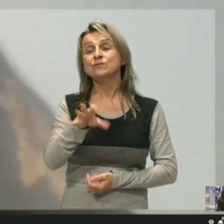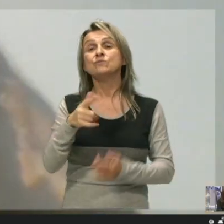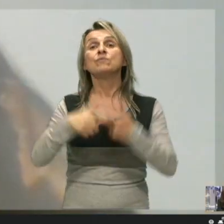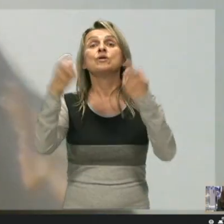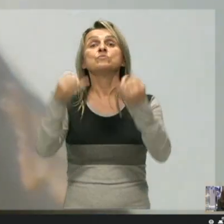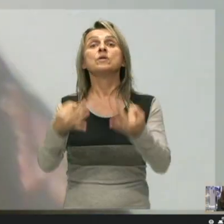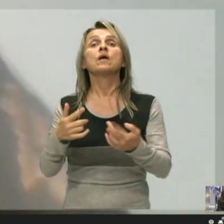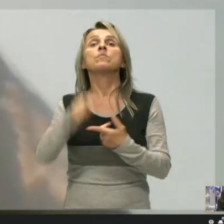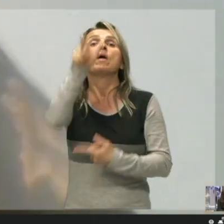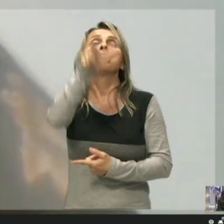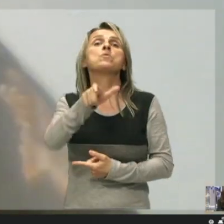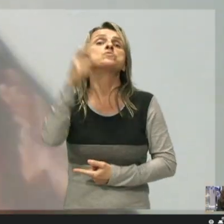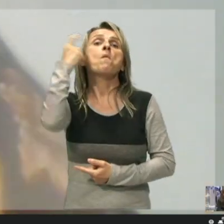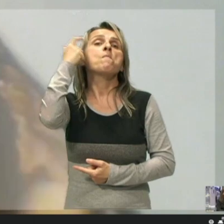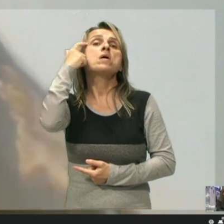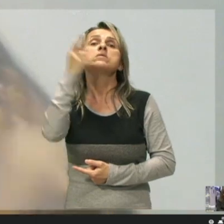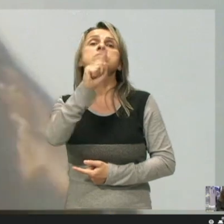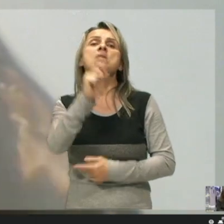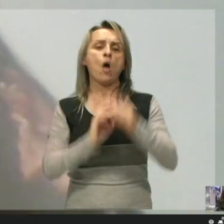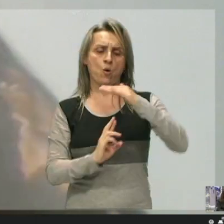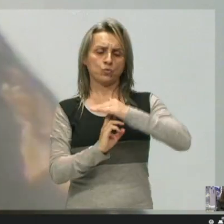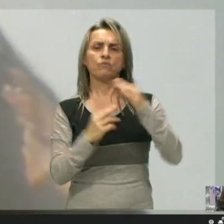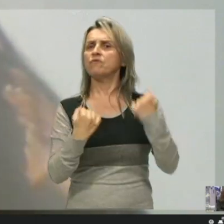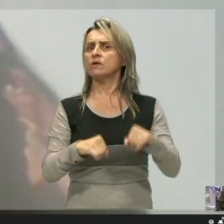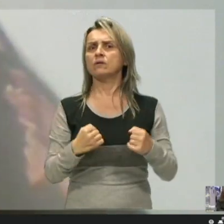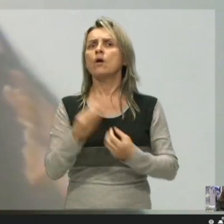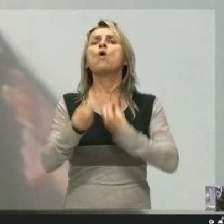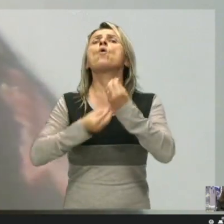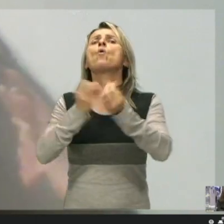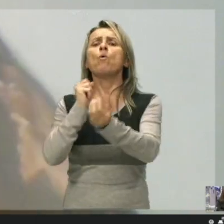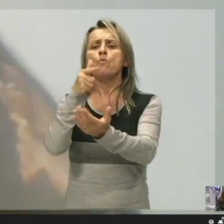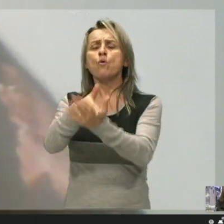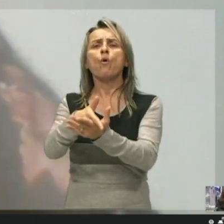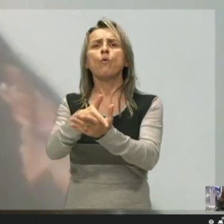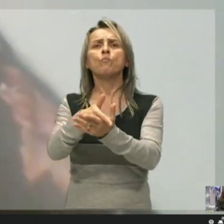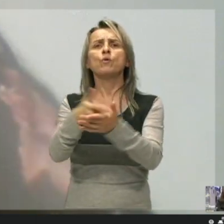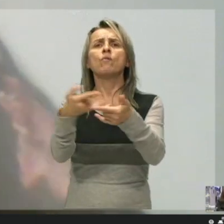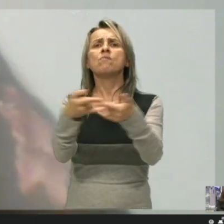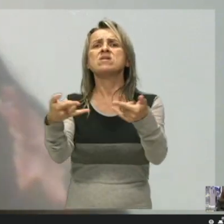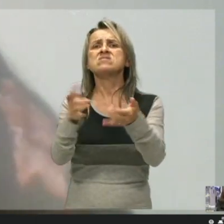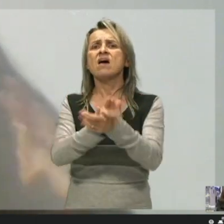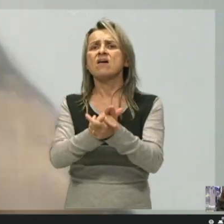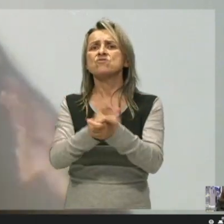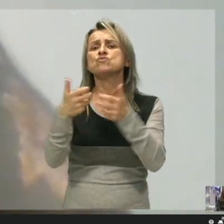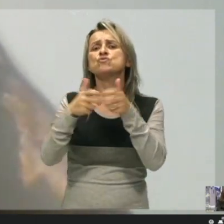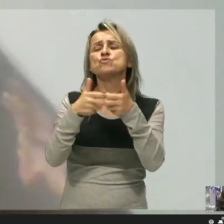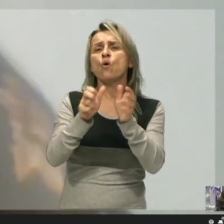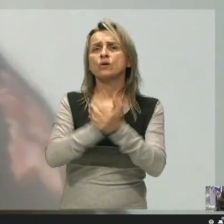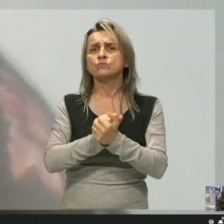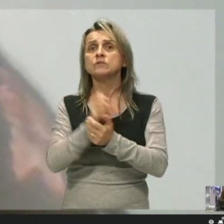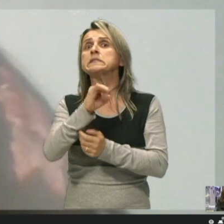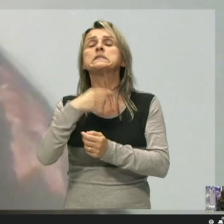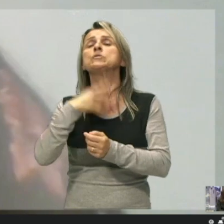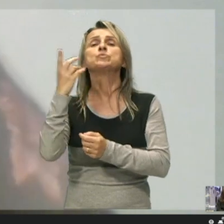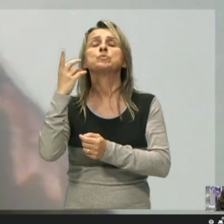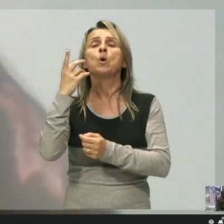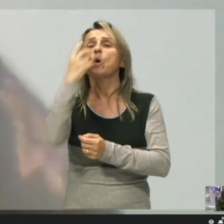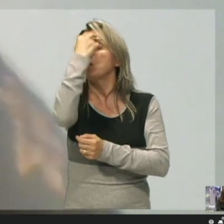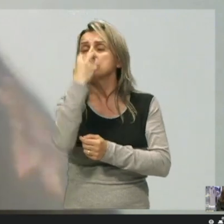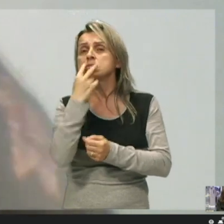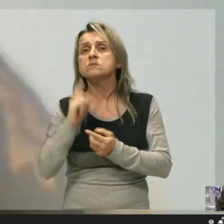uma passagem. Como eu sou orientado quando eu entro numa rodoviária, se eu sou deficiente auditivo, se eu sou cego, não tem um piso